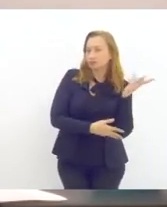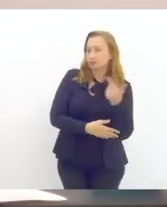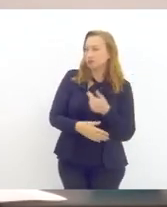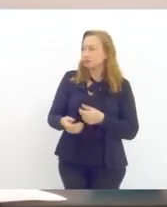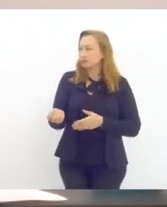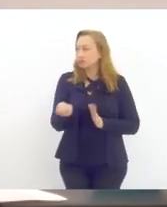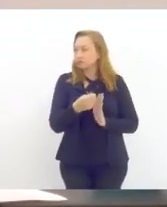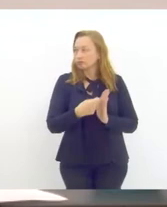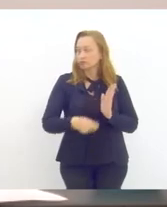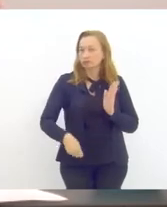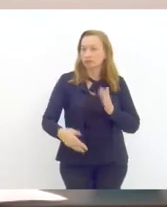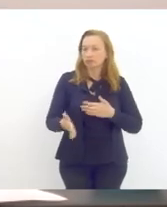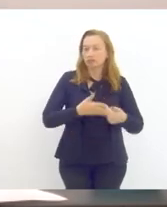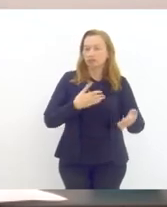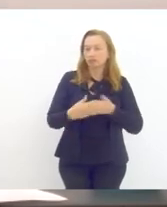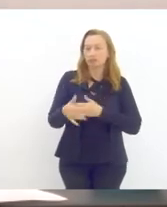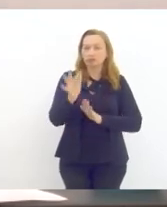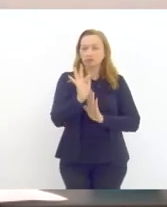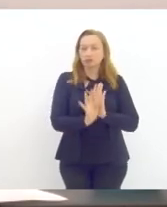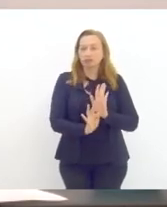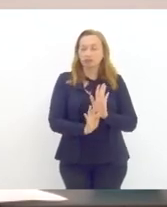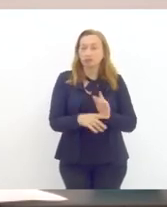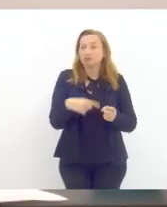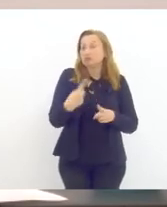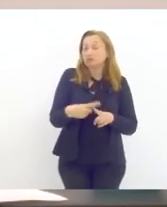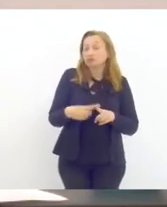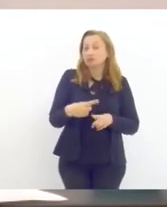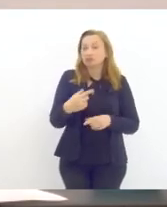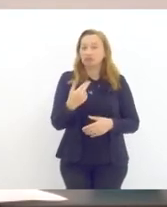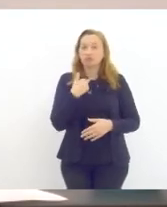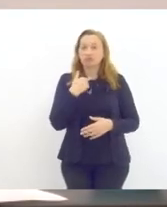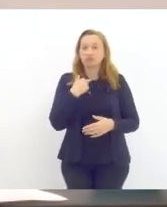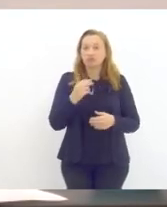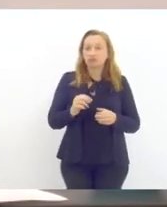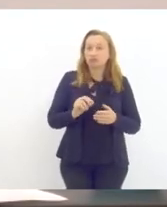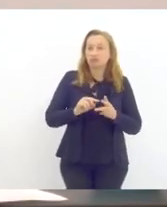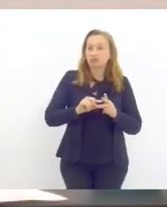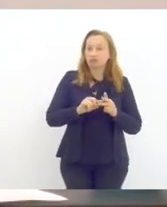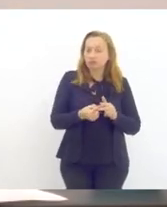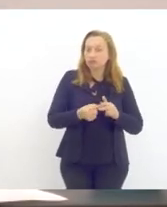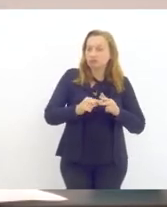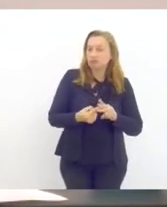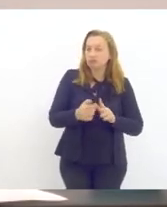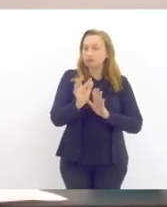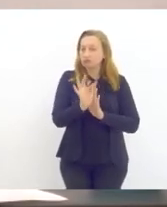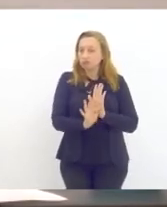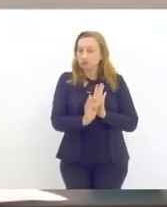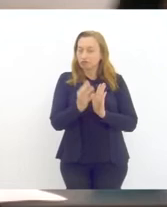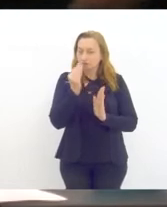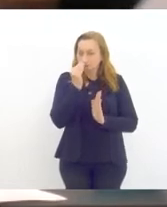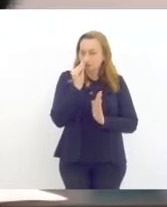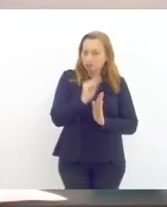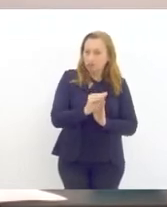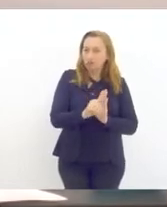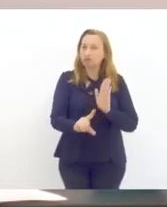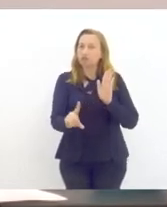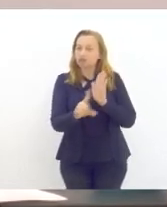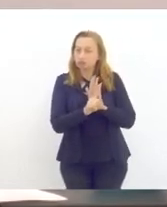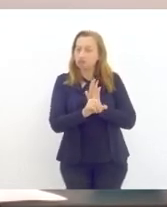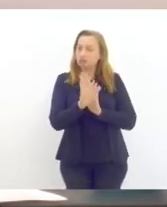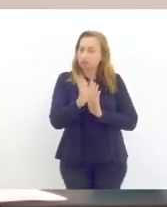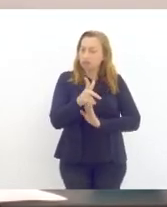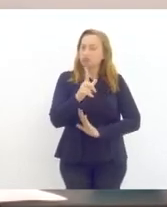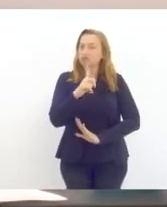qualquer texto, porque nós não podemos fazer nenhuma mexida de texto desconsiderando uma legislação